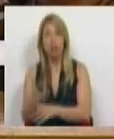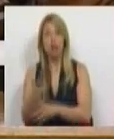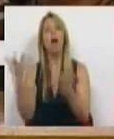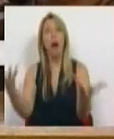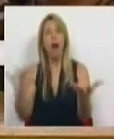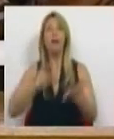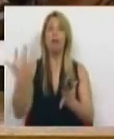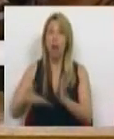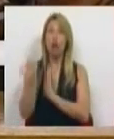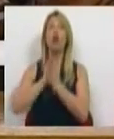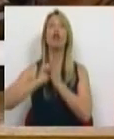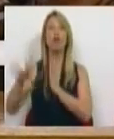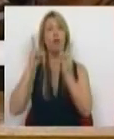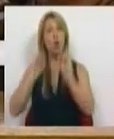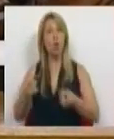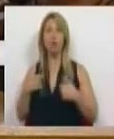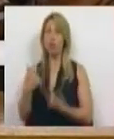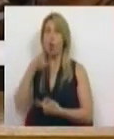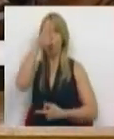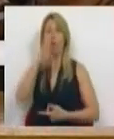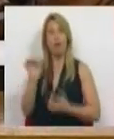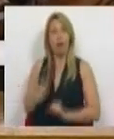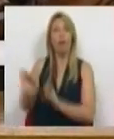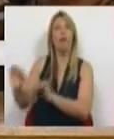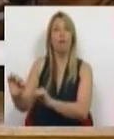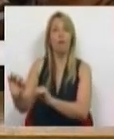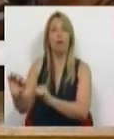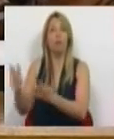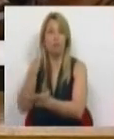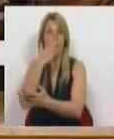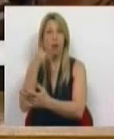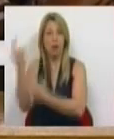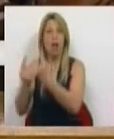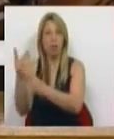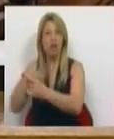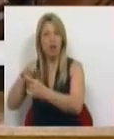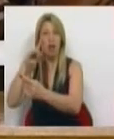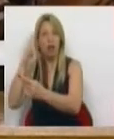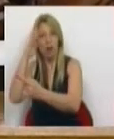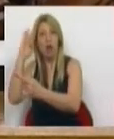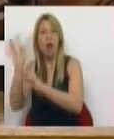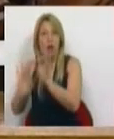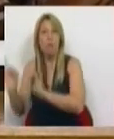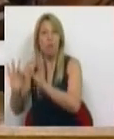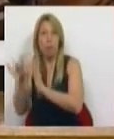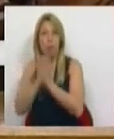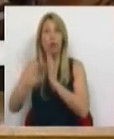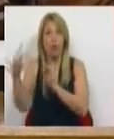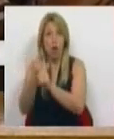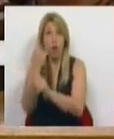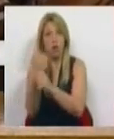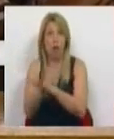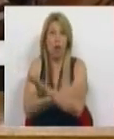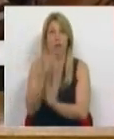seu Governo, procurando fazer crer que alguma vez tiveram planos para devolver o que confiscaram. Antes, recriminavam os portugueses